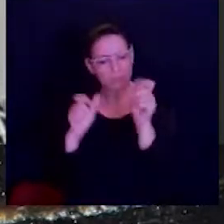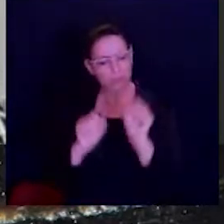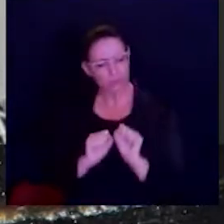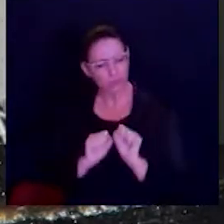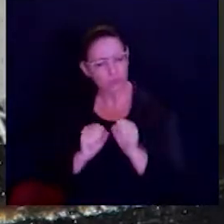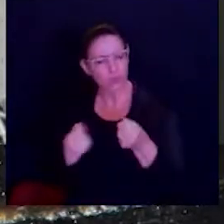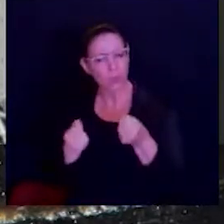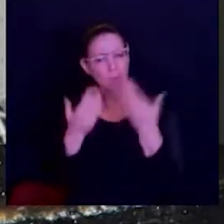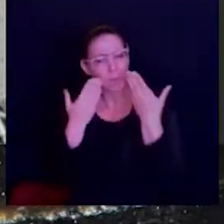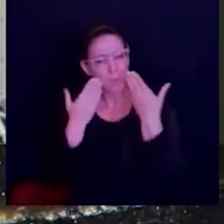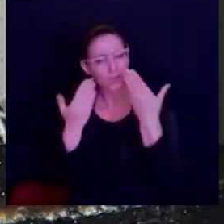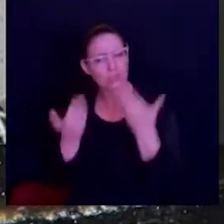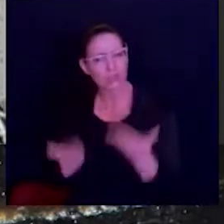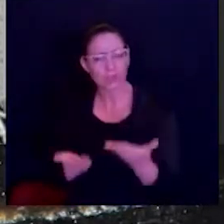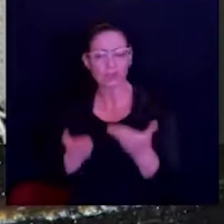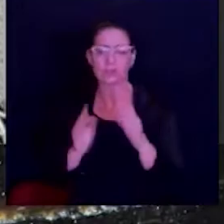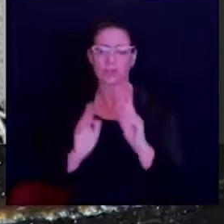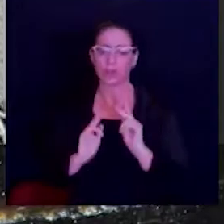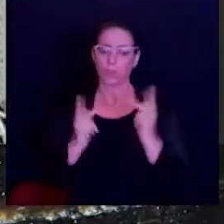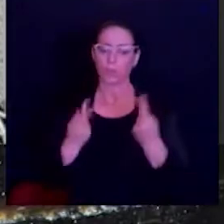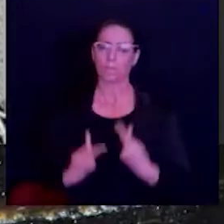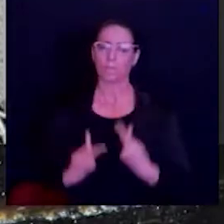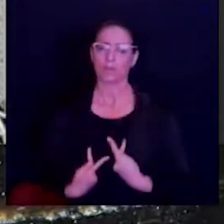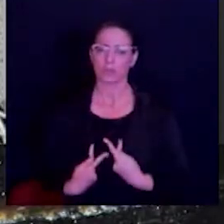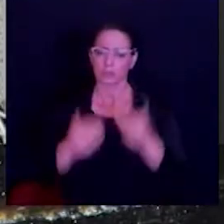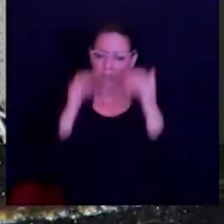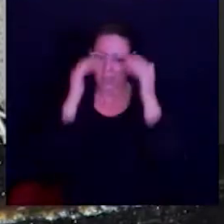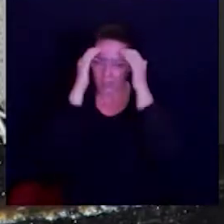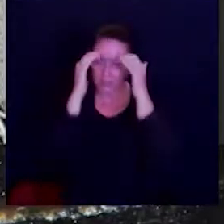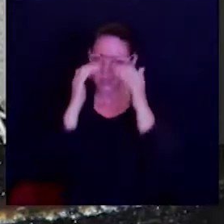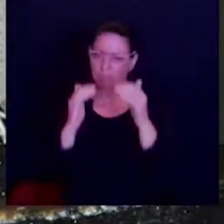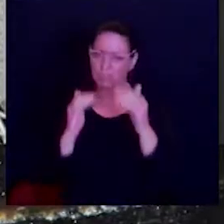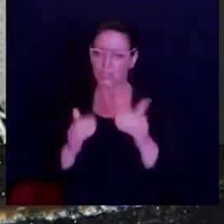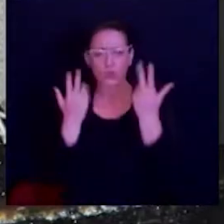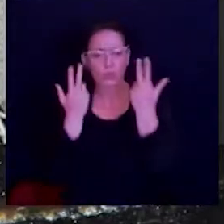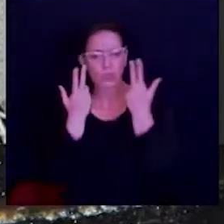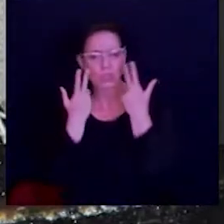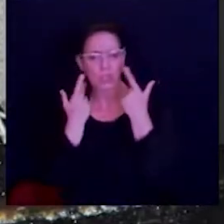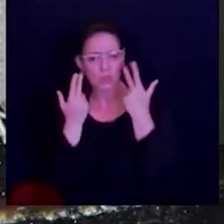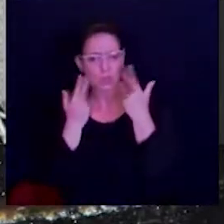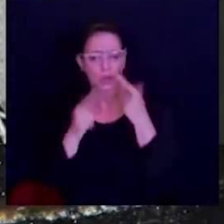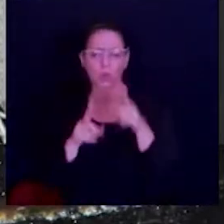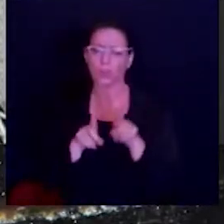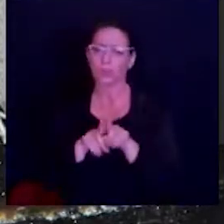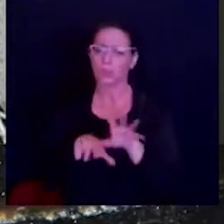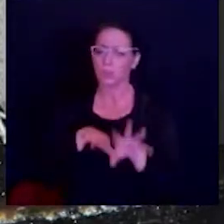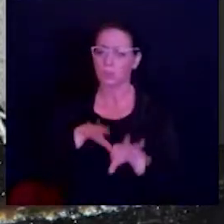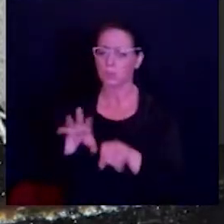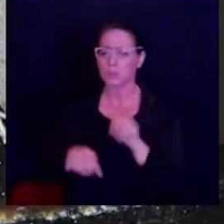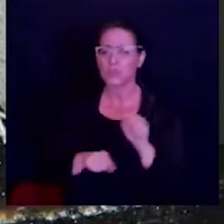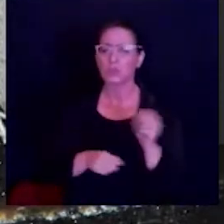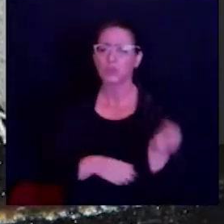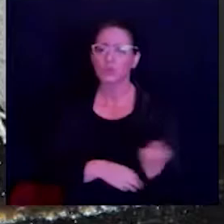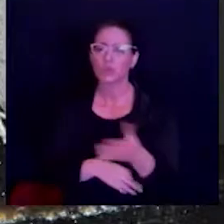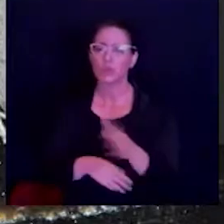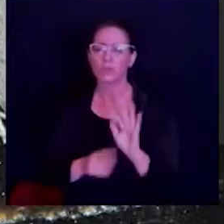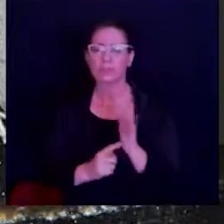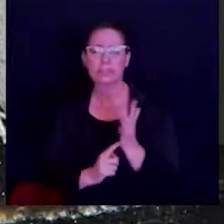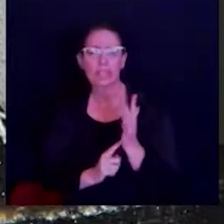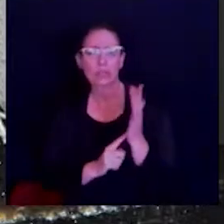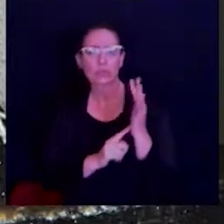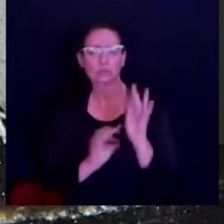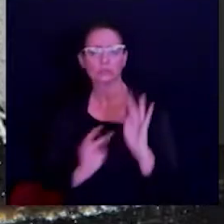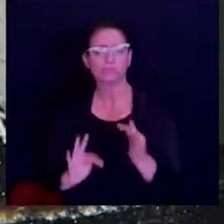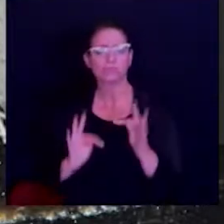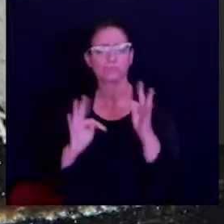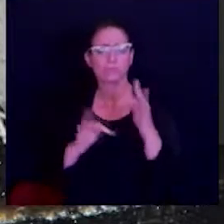científico a serviço da humanidade, respeitando os ciclos naturais e buscando novas tecnologias e processos que